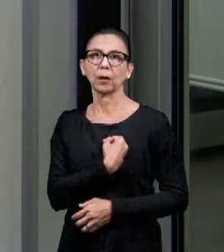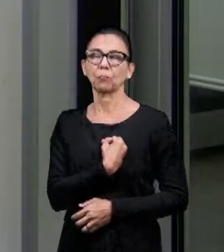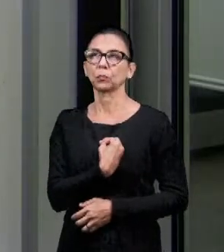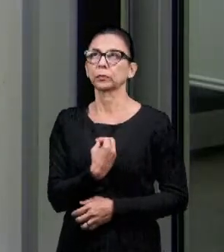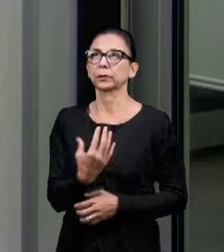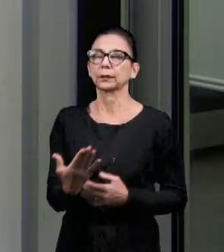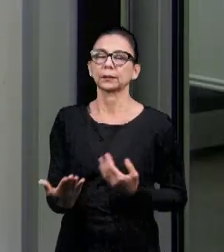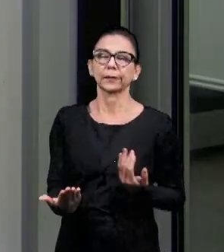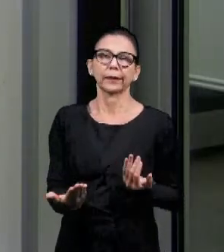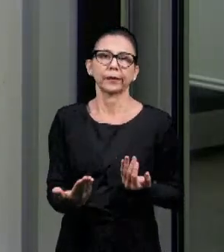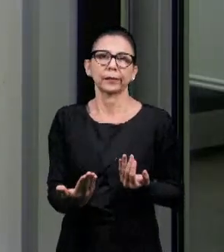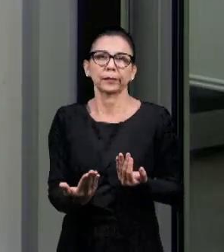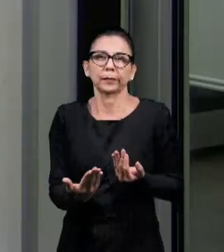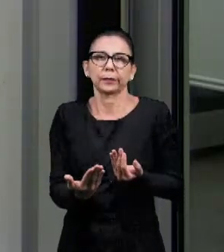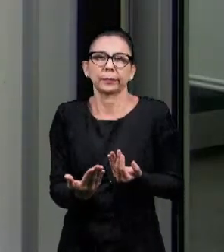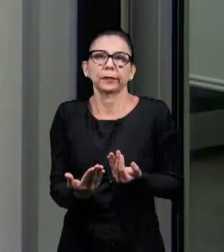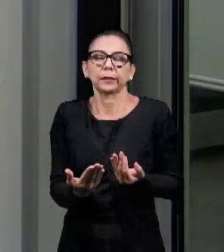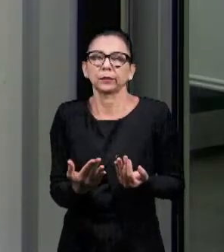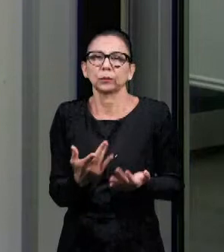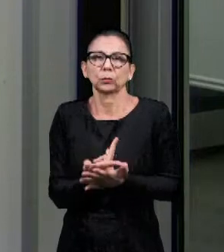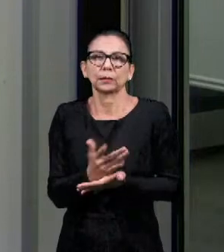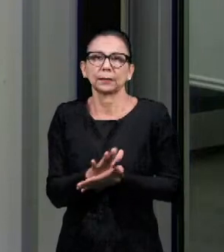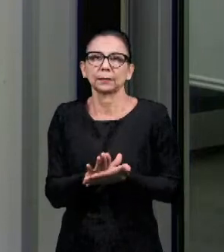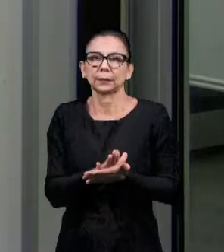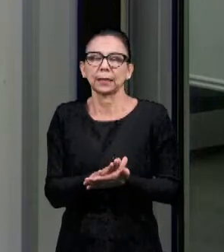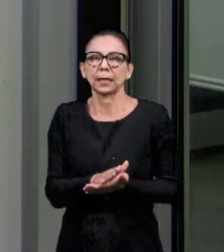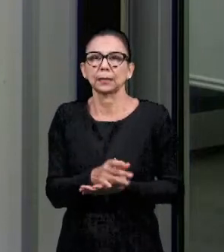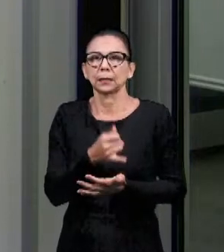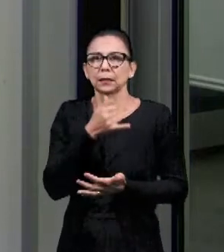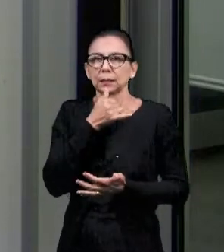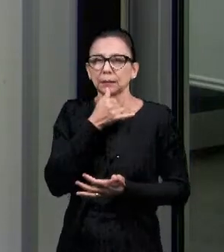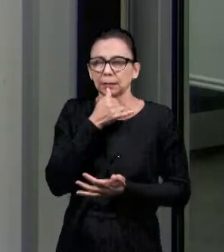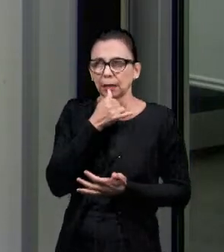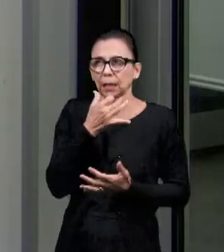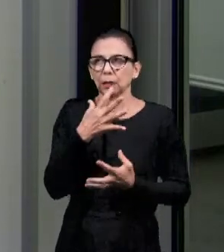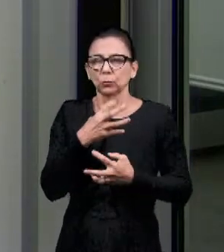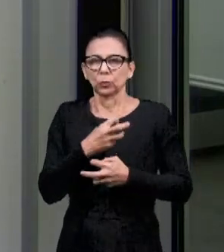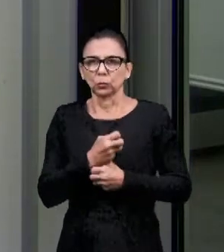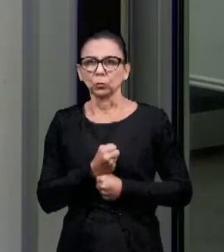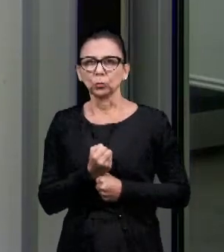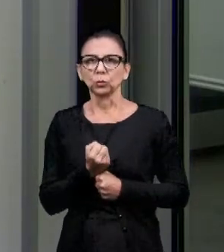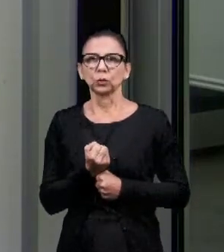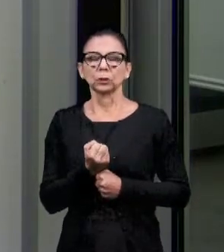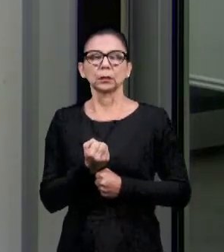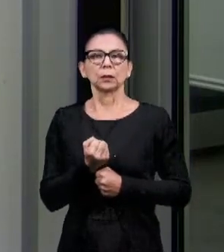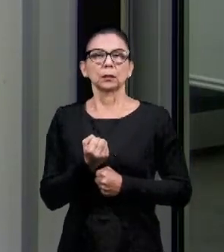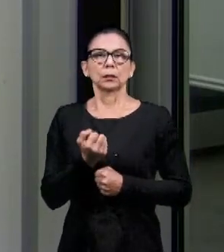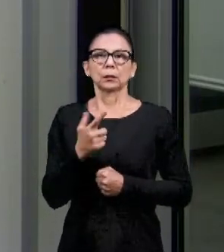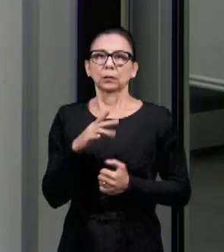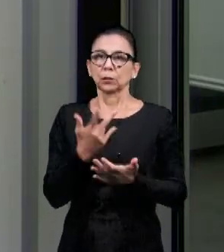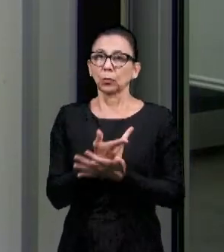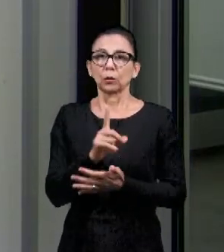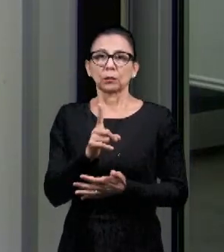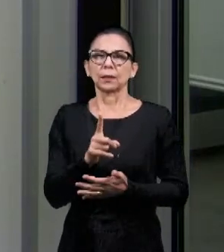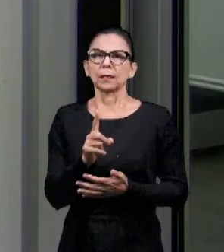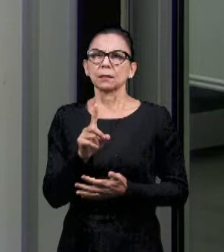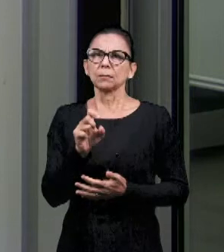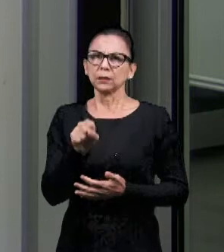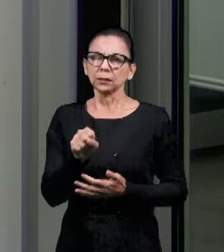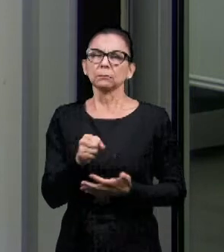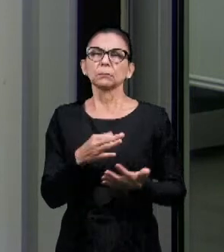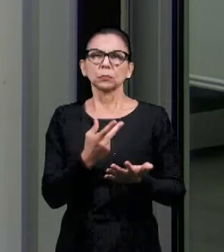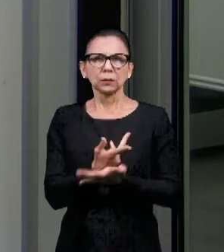nos entristece, que não pode acontecer. Nós vivemos debaixo da mão de Deus. É verdade. É diferente,